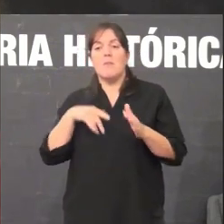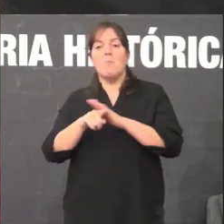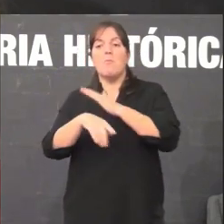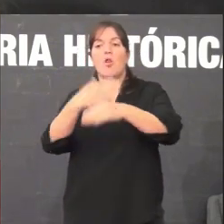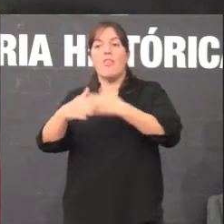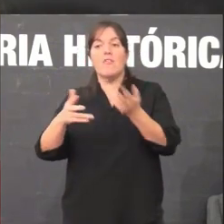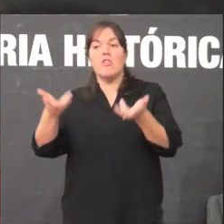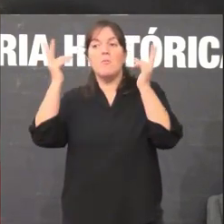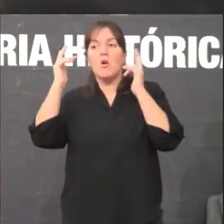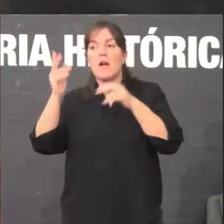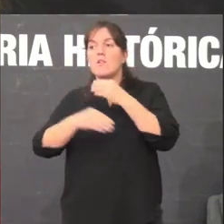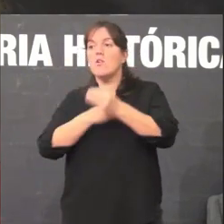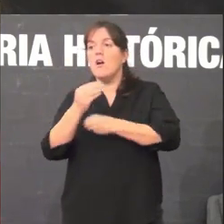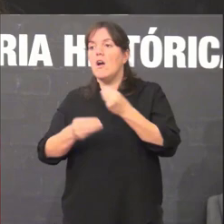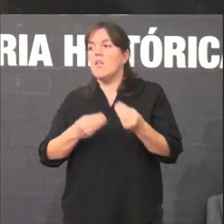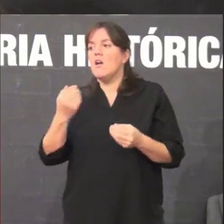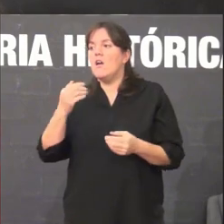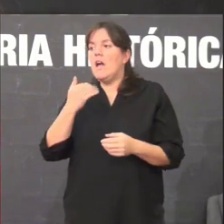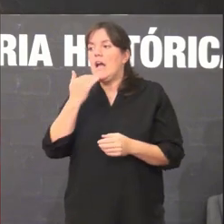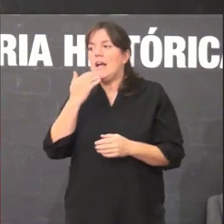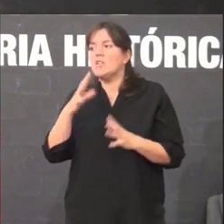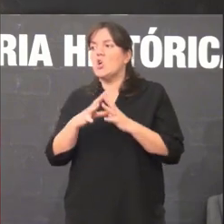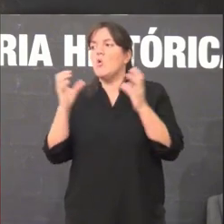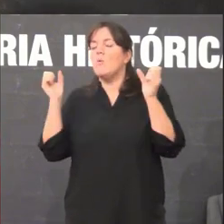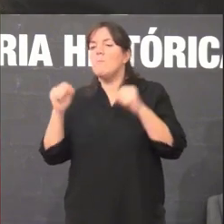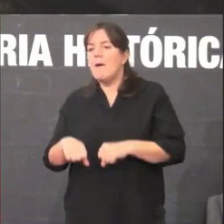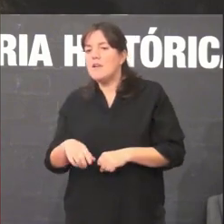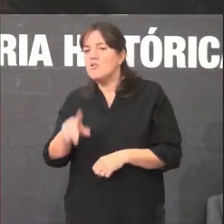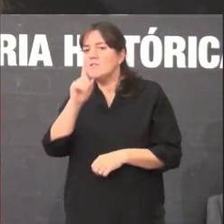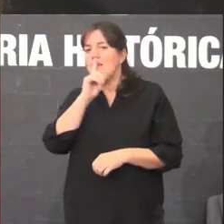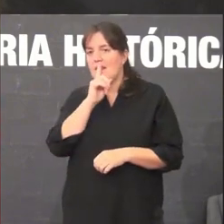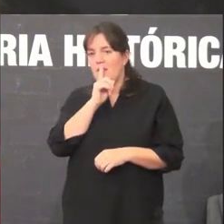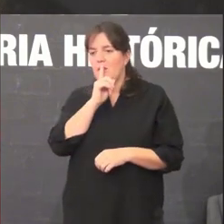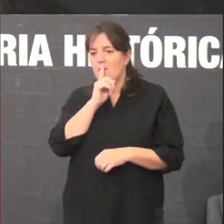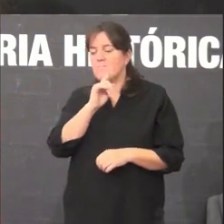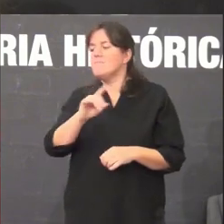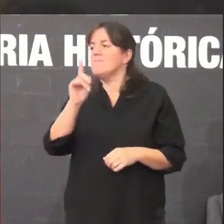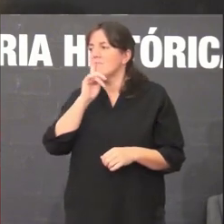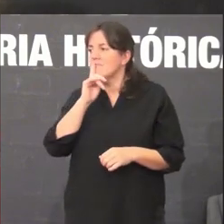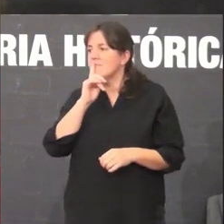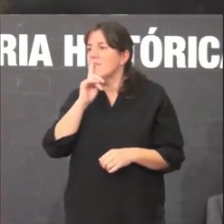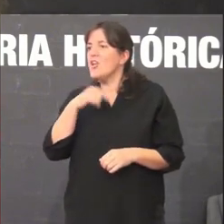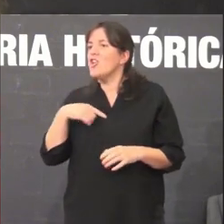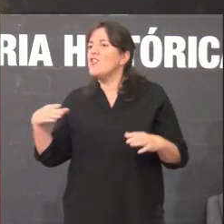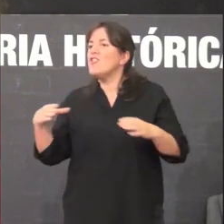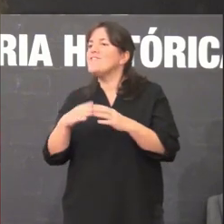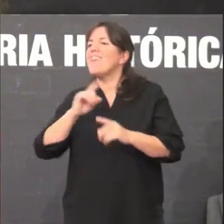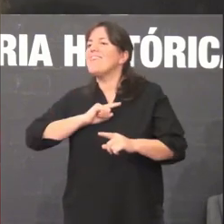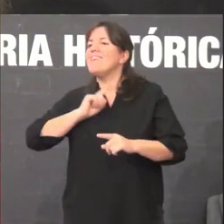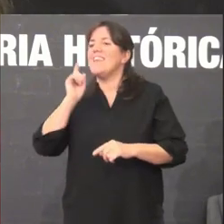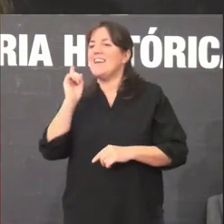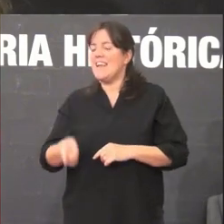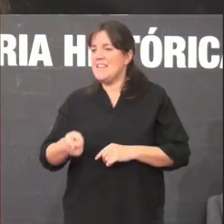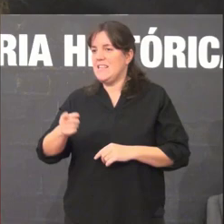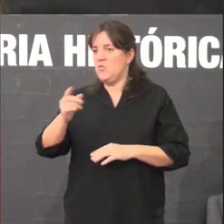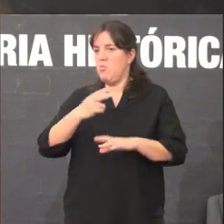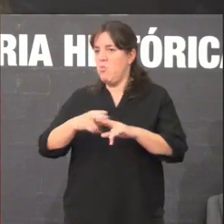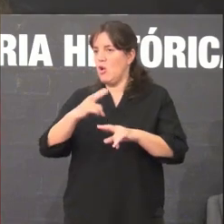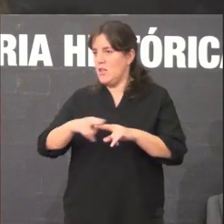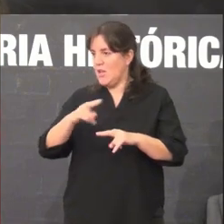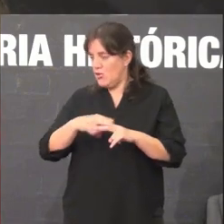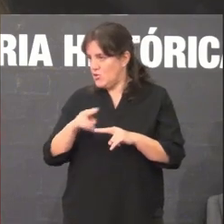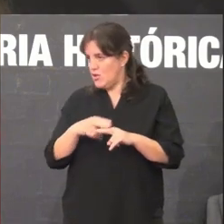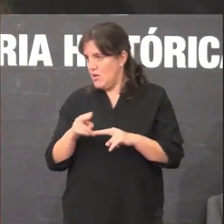resultar inicialmente quase num pacto de silêncio em que os dirigentes políticos concordam